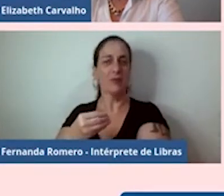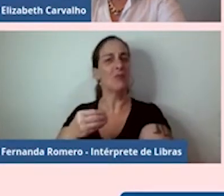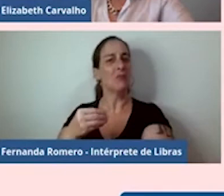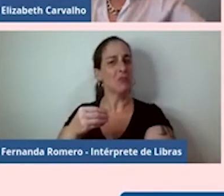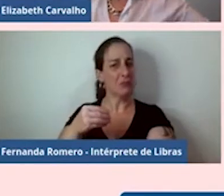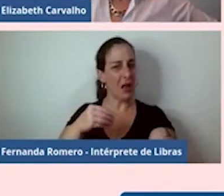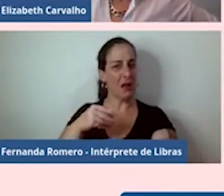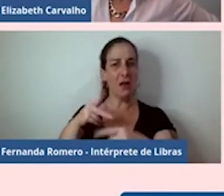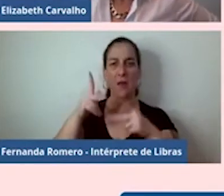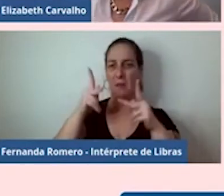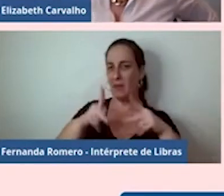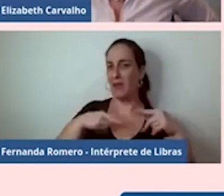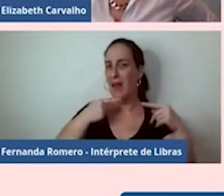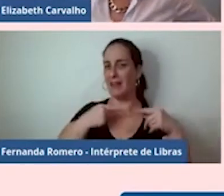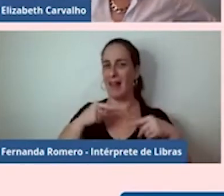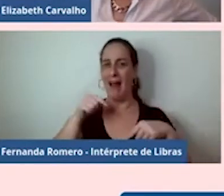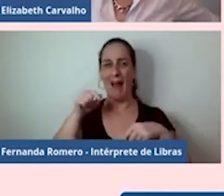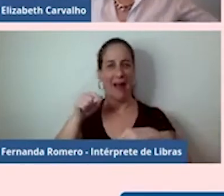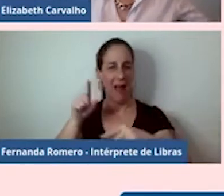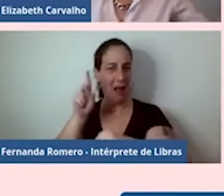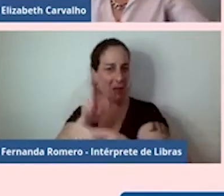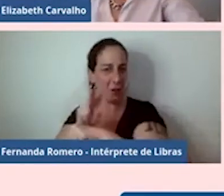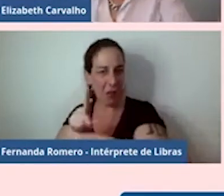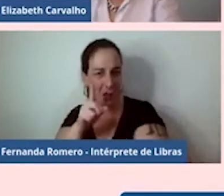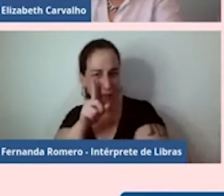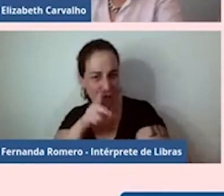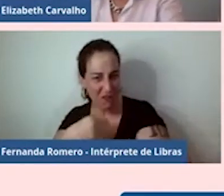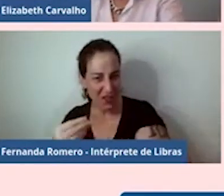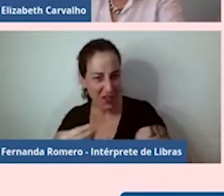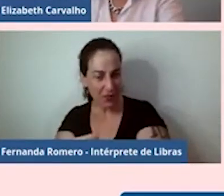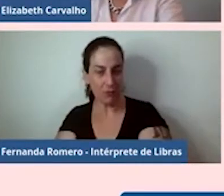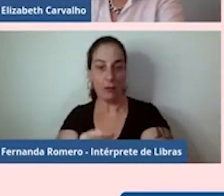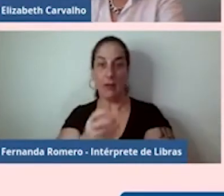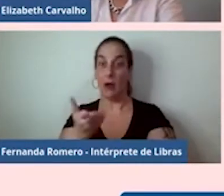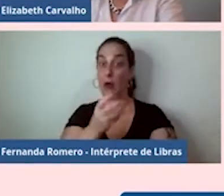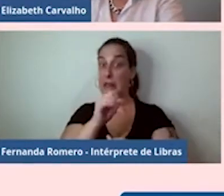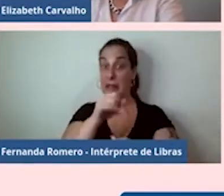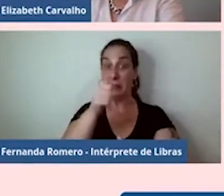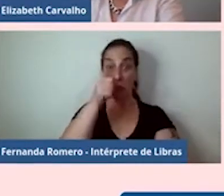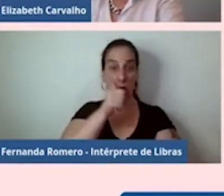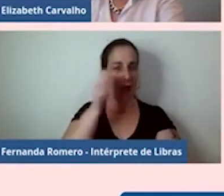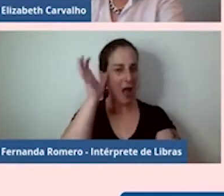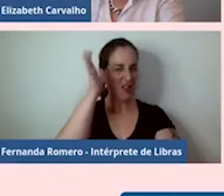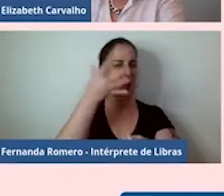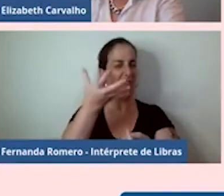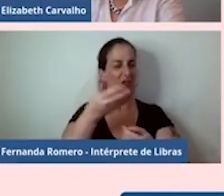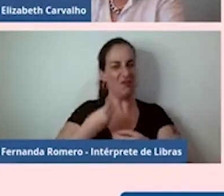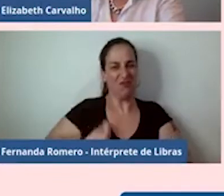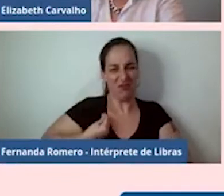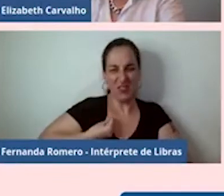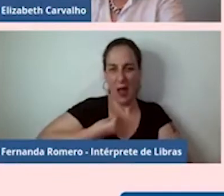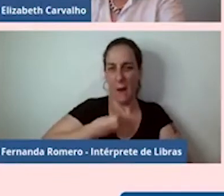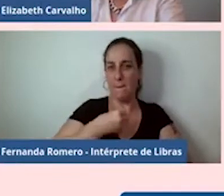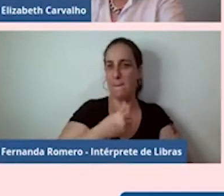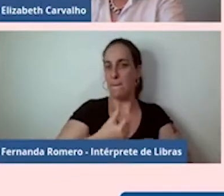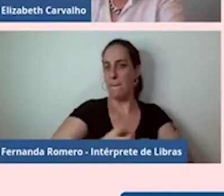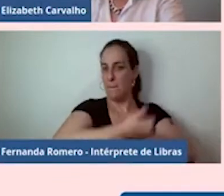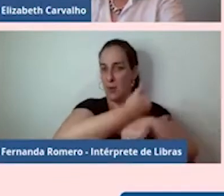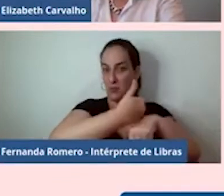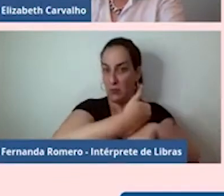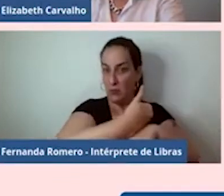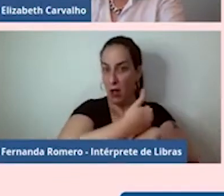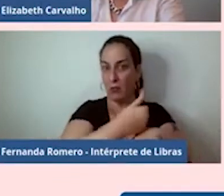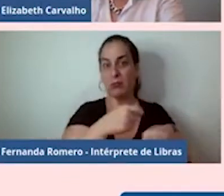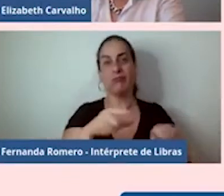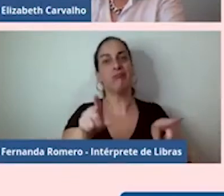a carreira e foram cuidar dos seus filhos. Mas se as mulheres decidem seguir suas carreiras, né, elas são